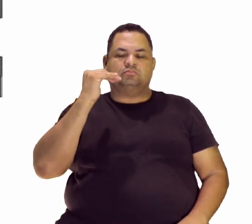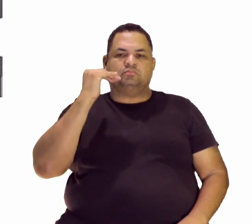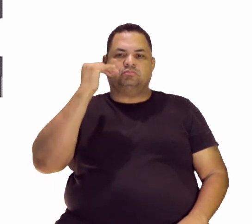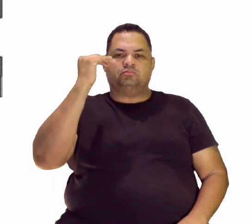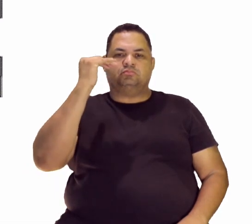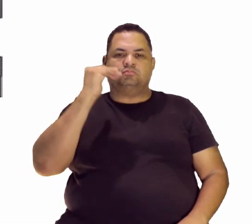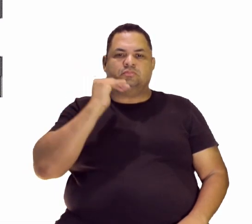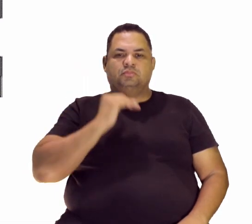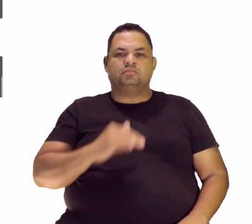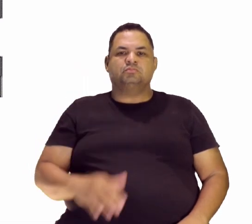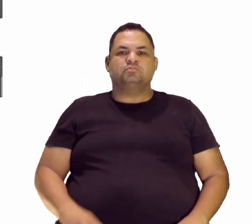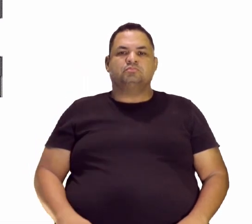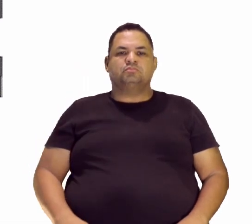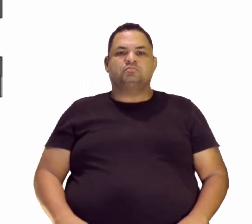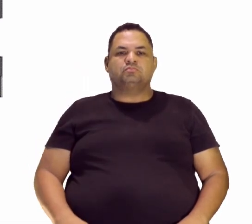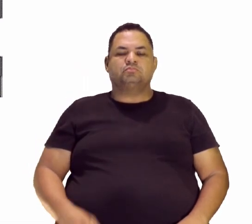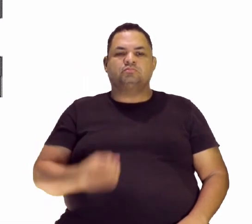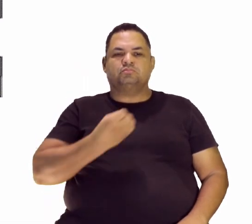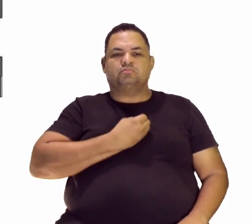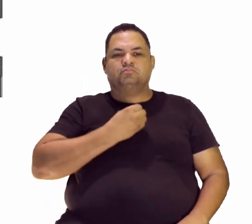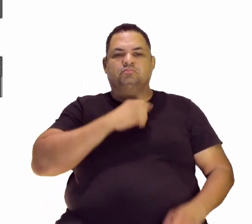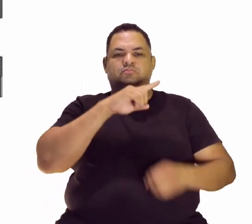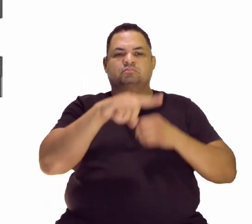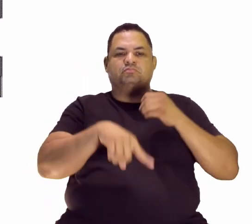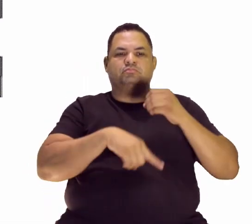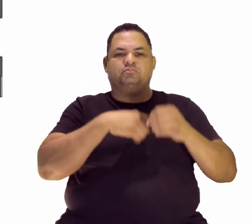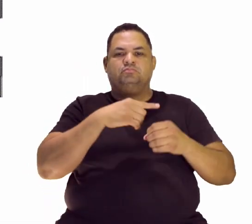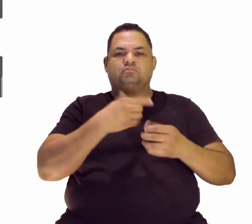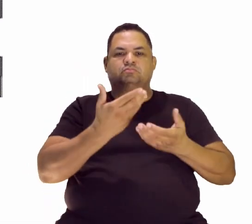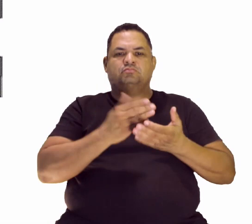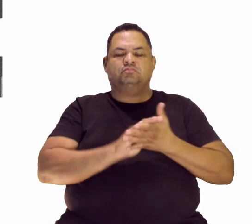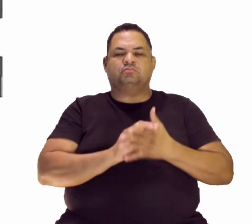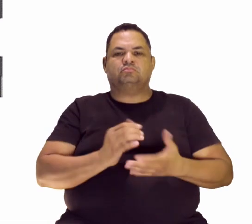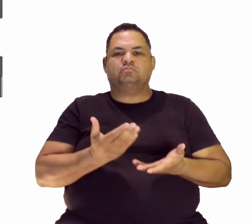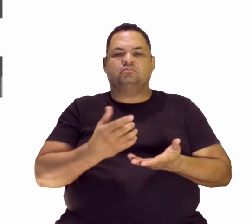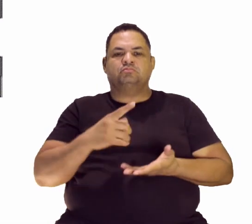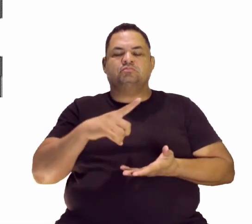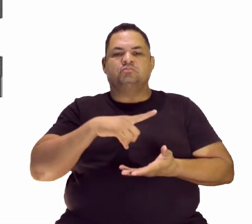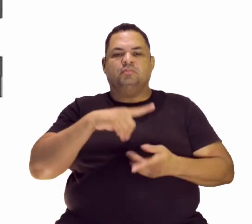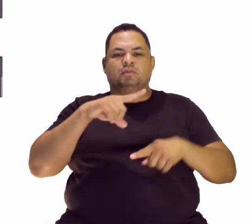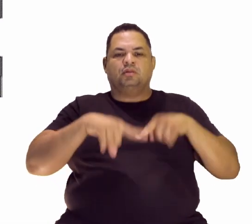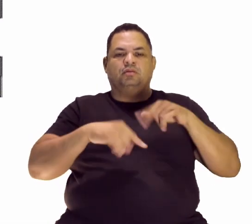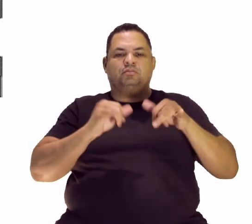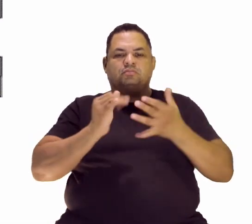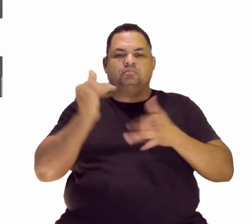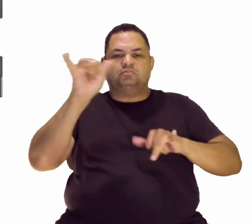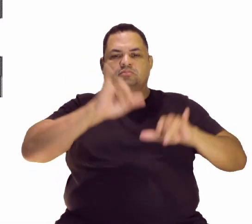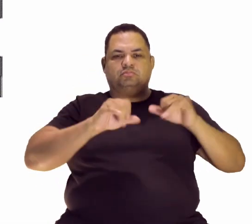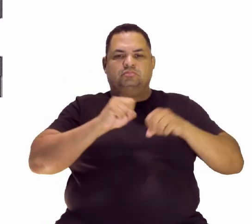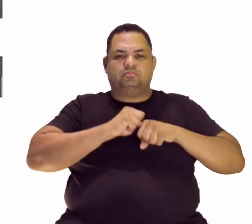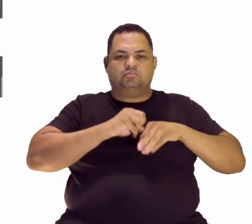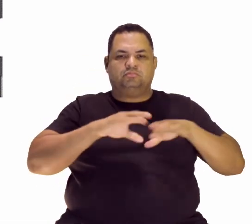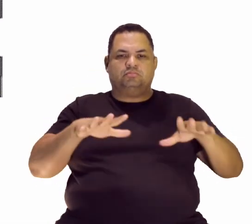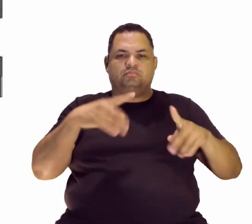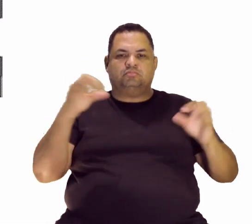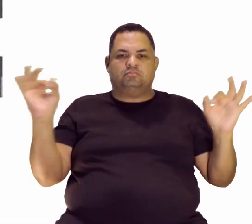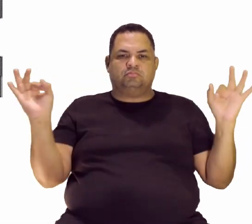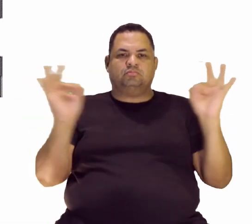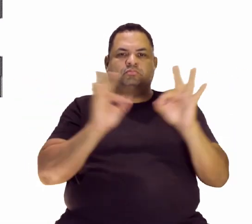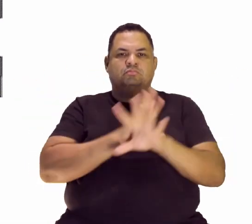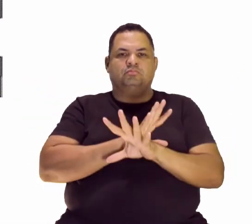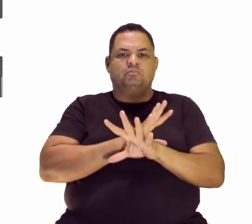na ordem crescente dos números atômicos é que os elementos químicos estão distribuídos,